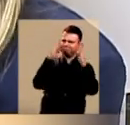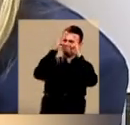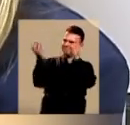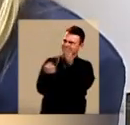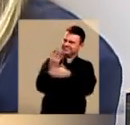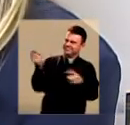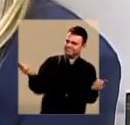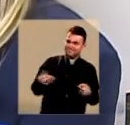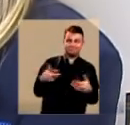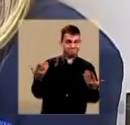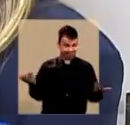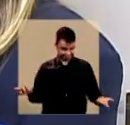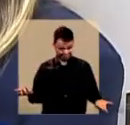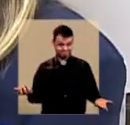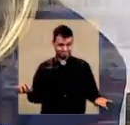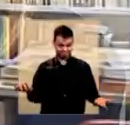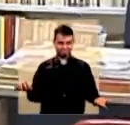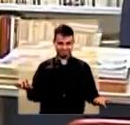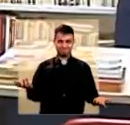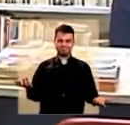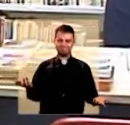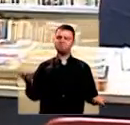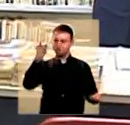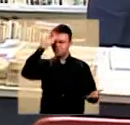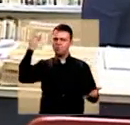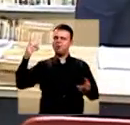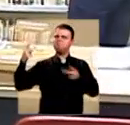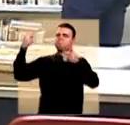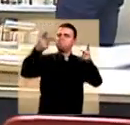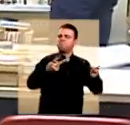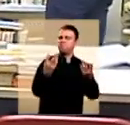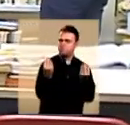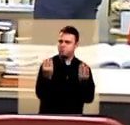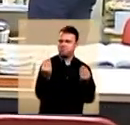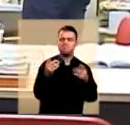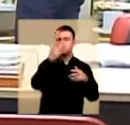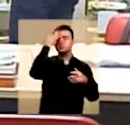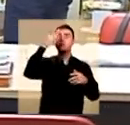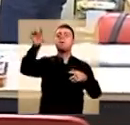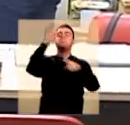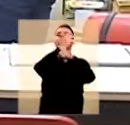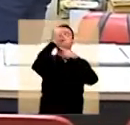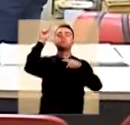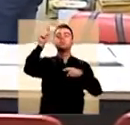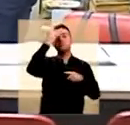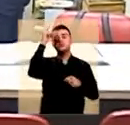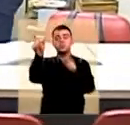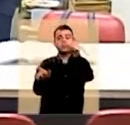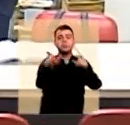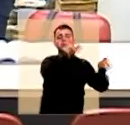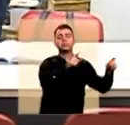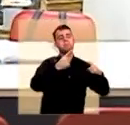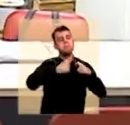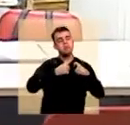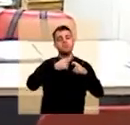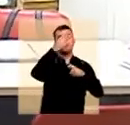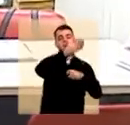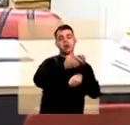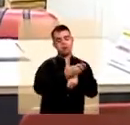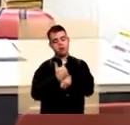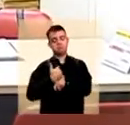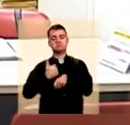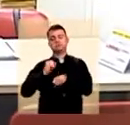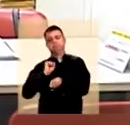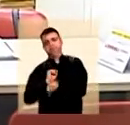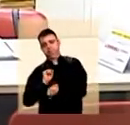uma biblioteca, mas que tem uma boa visitação. O nosso maior público é o paciente que vem buscar o tratamento